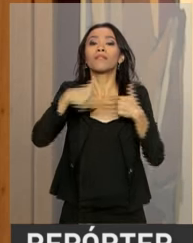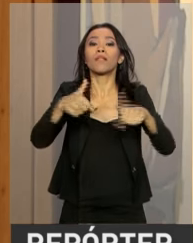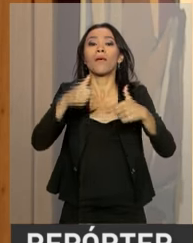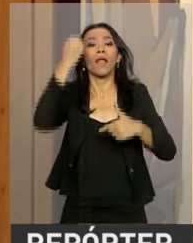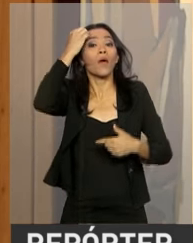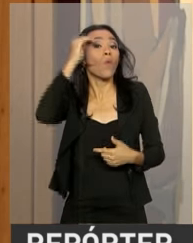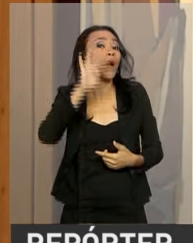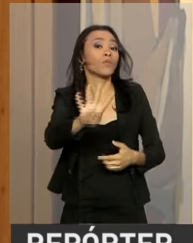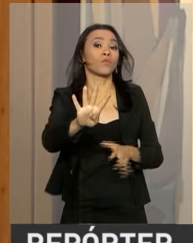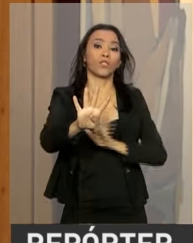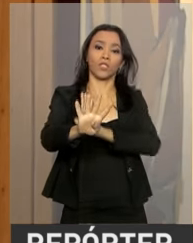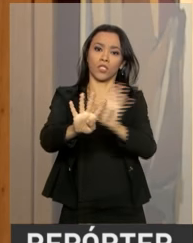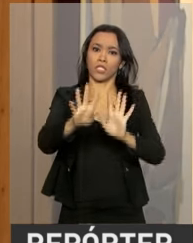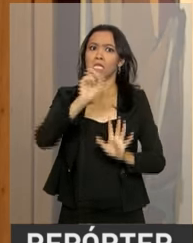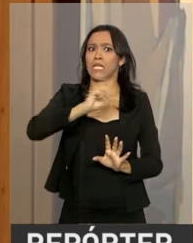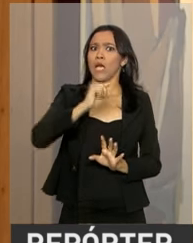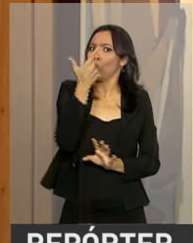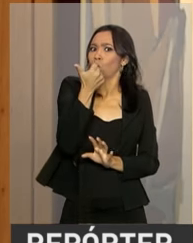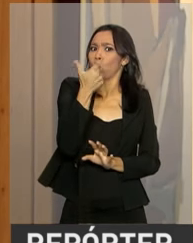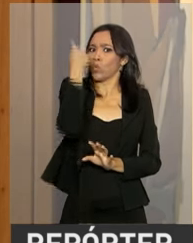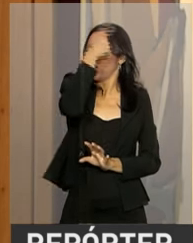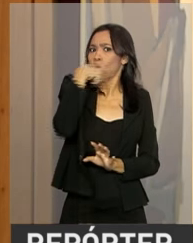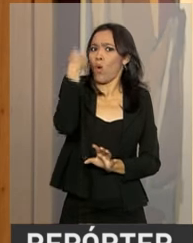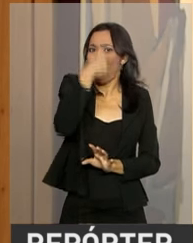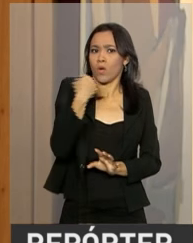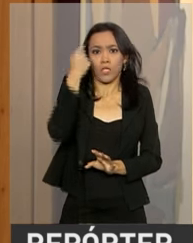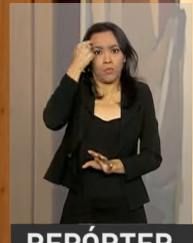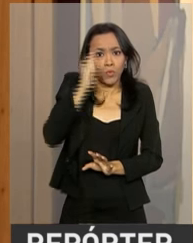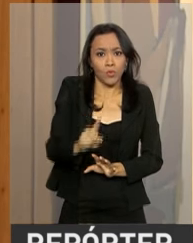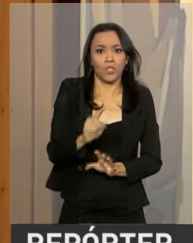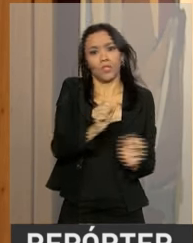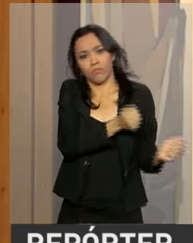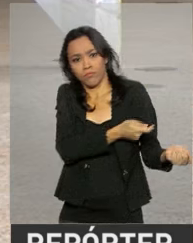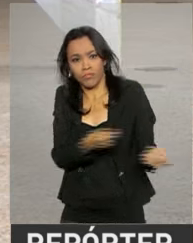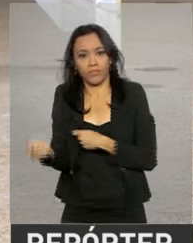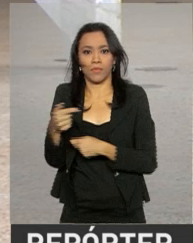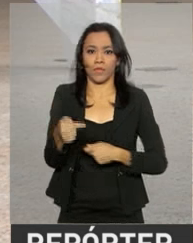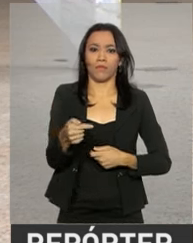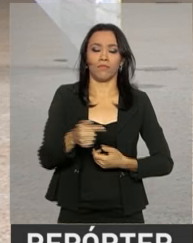4 dias e não 12 horas por dia durante 7 dias.